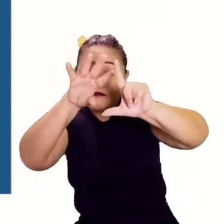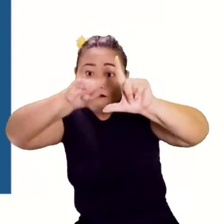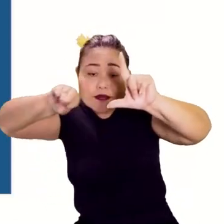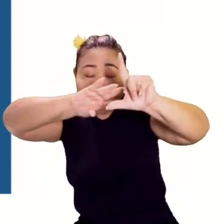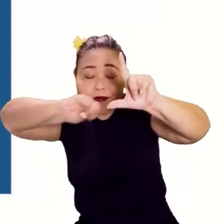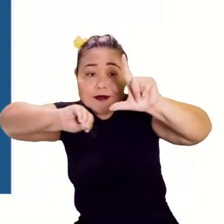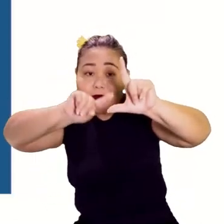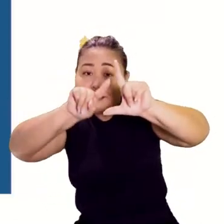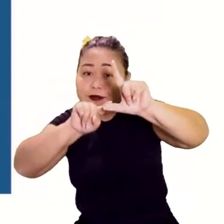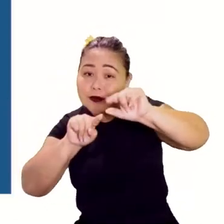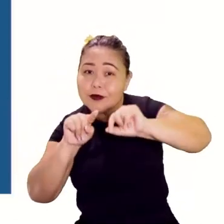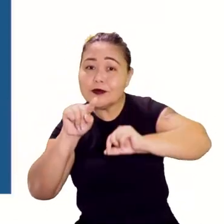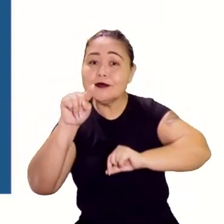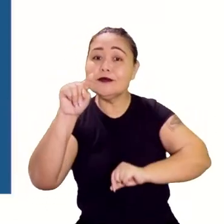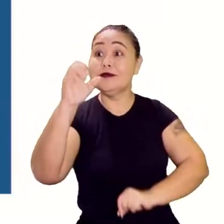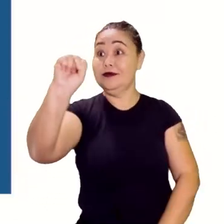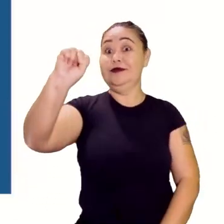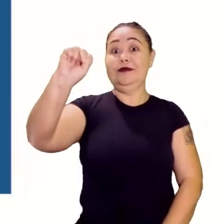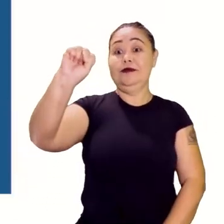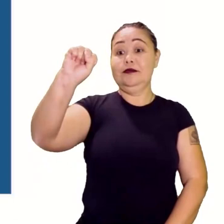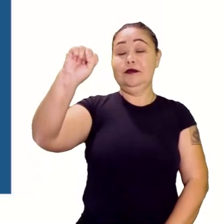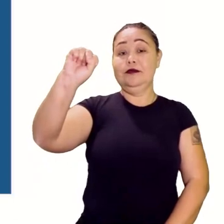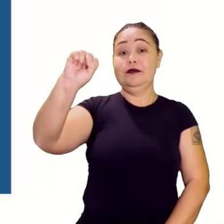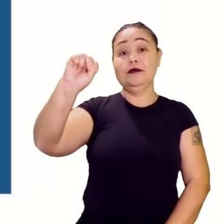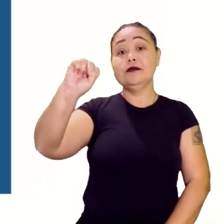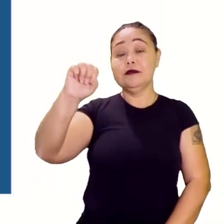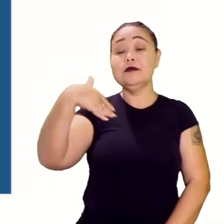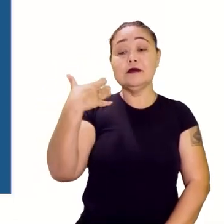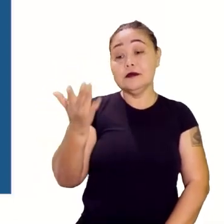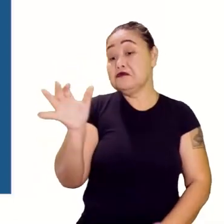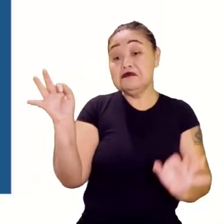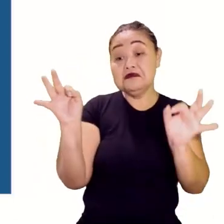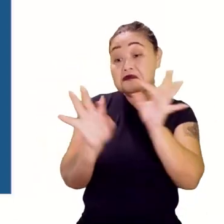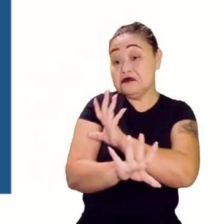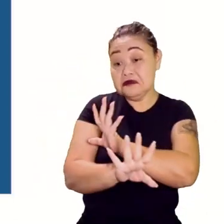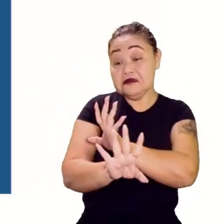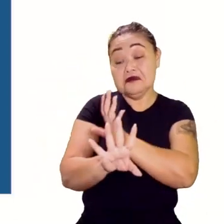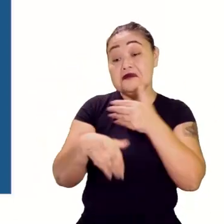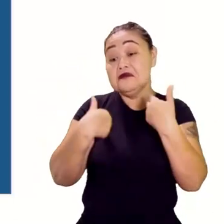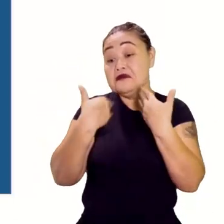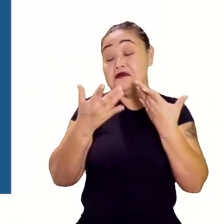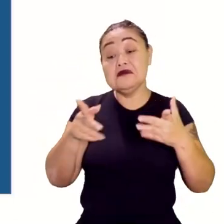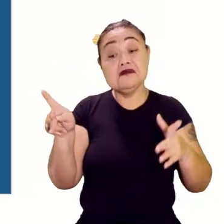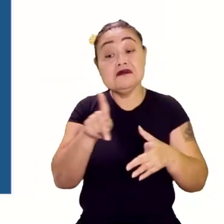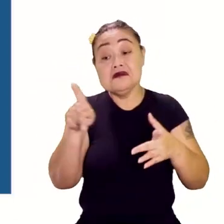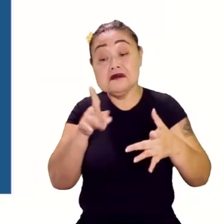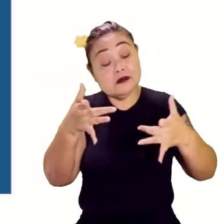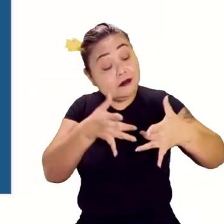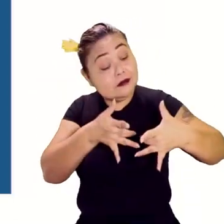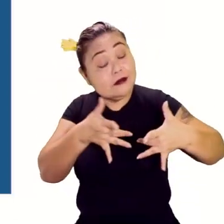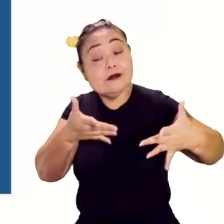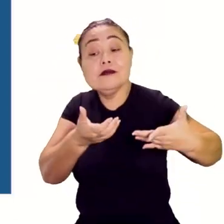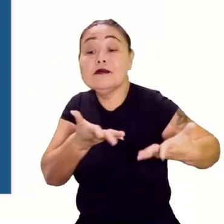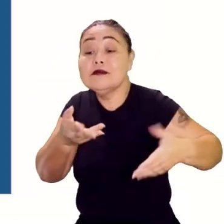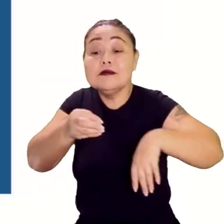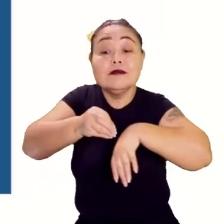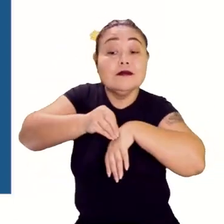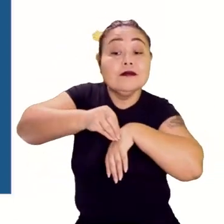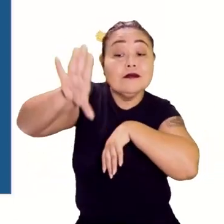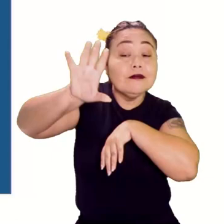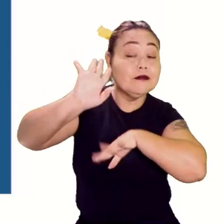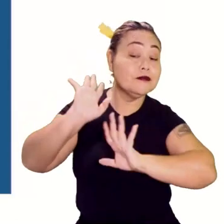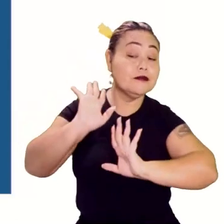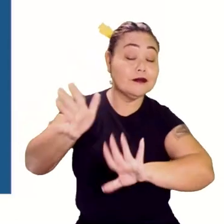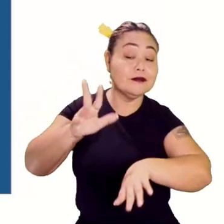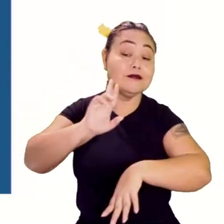com o expoente do logaritmando, não é? É, né? Então, pronto. O professor generoso já está dando aí praticamente a resposta.